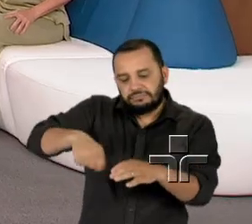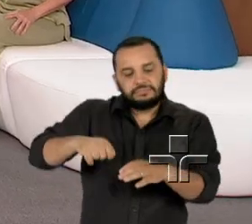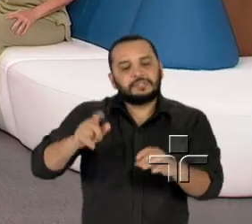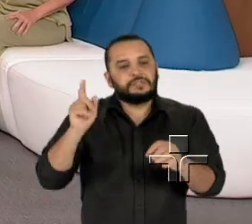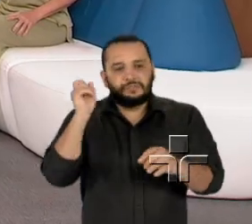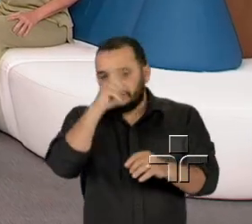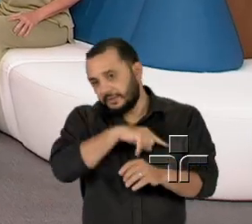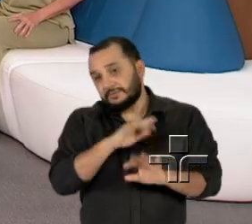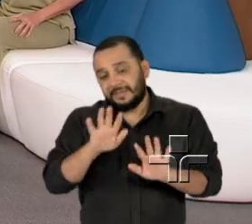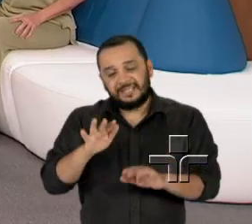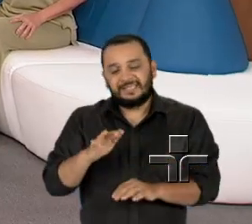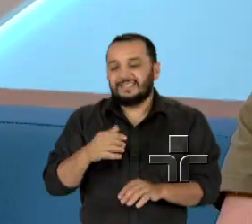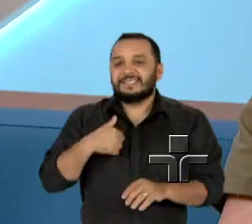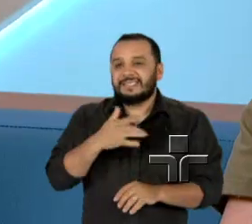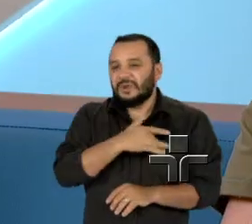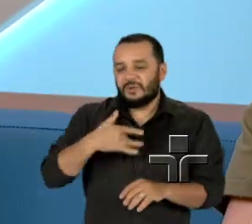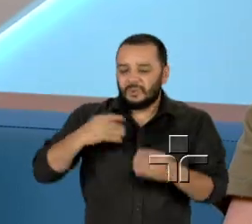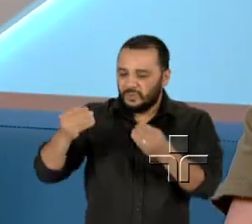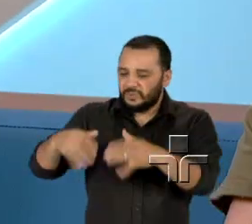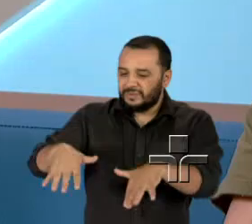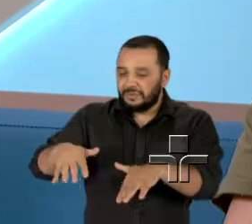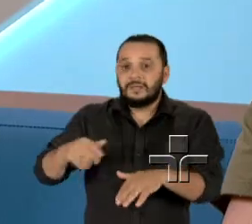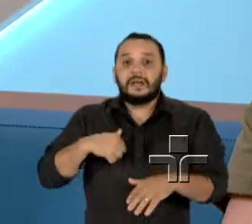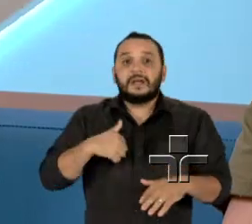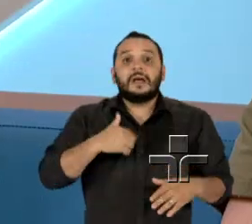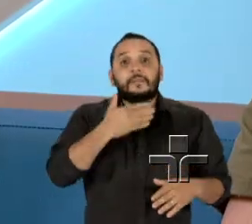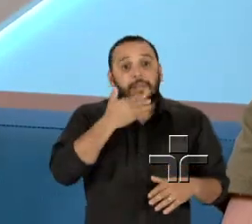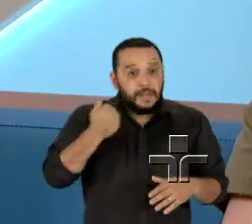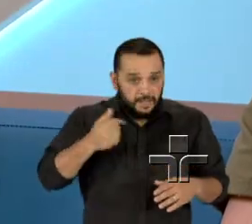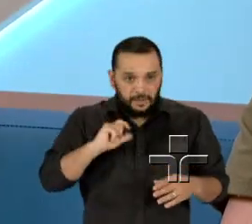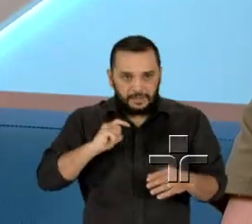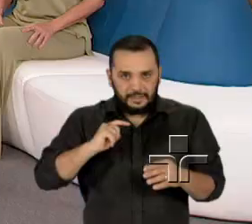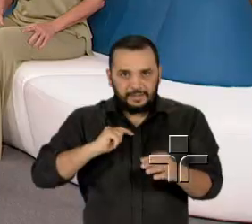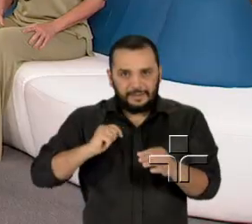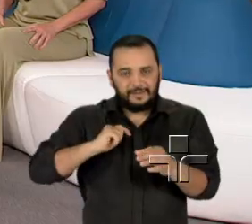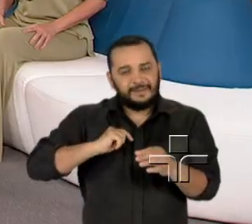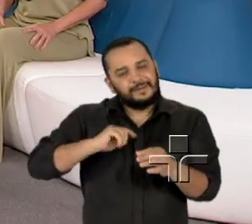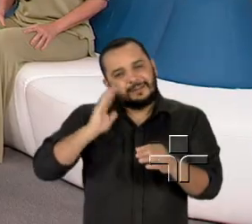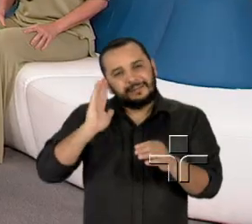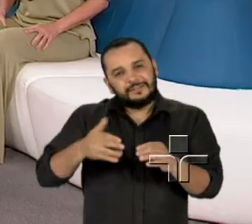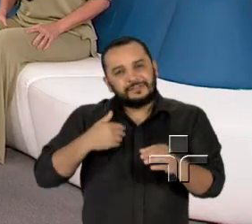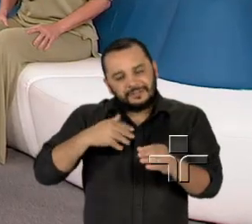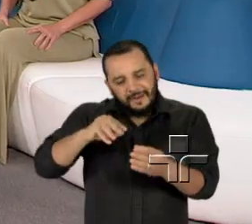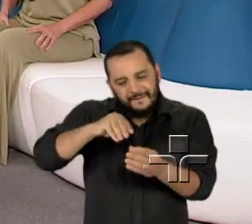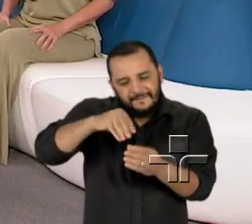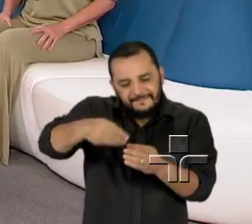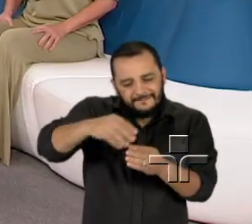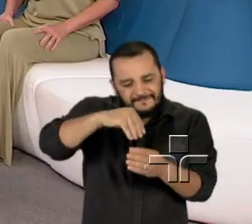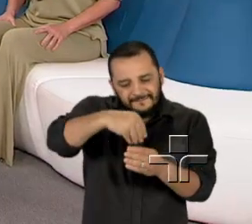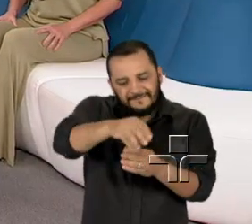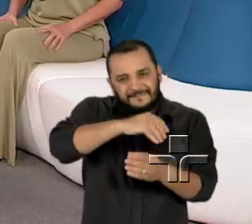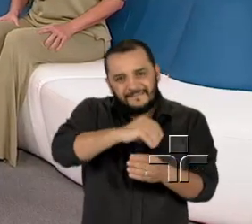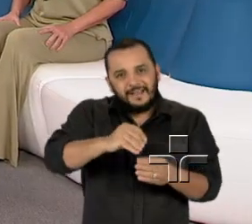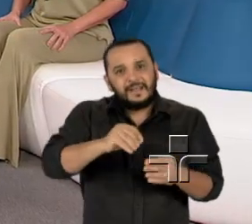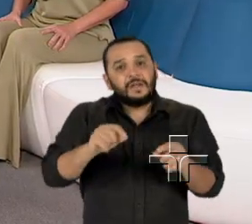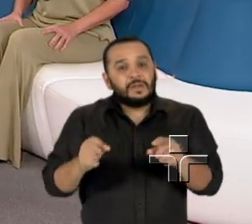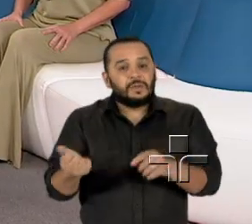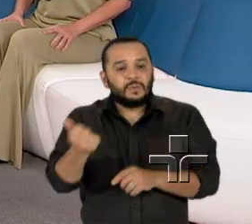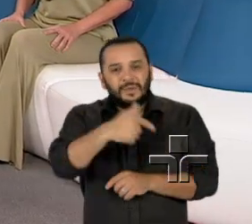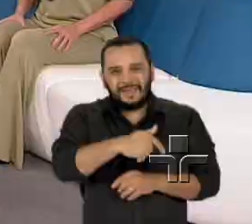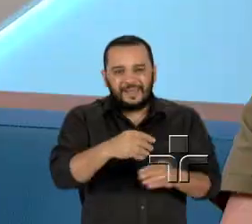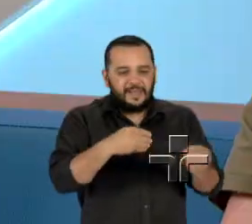a melhor coisa é você descascar em vez de desembalar, né? Então, descascar, você está descascando um alimento. Uhum. Um